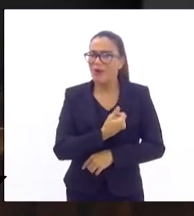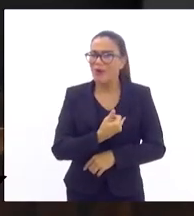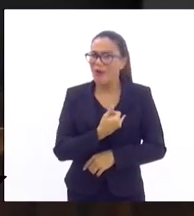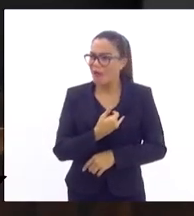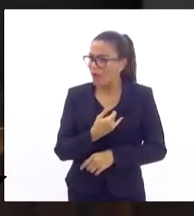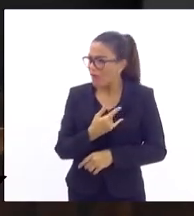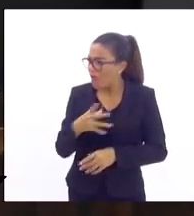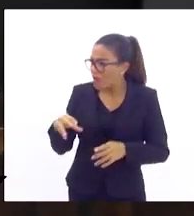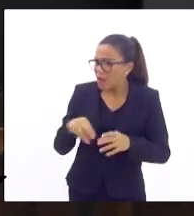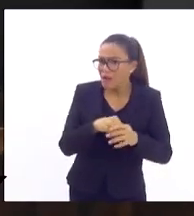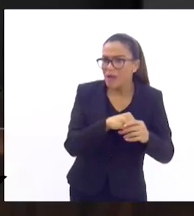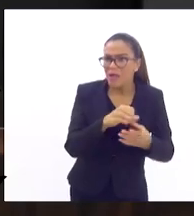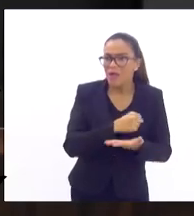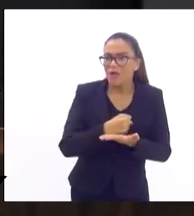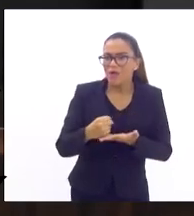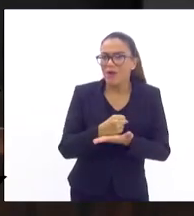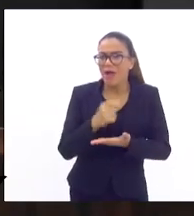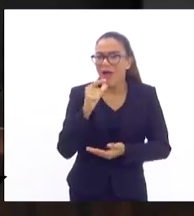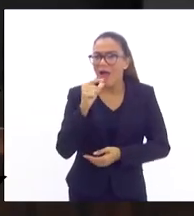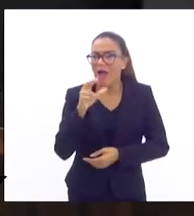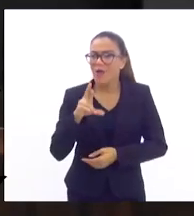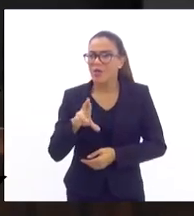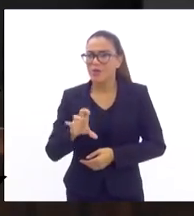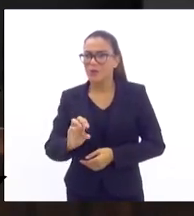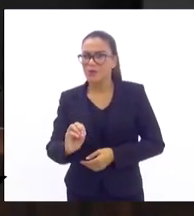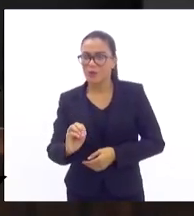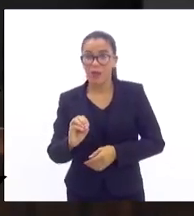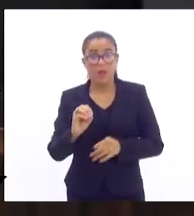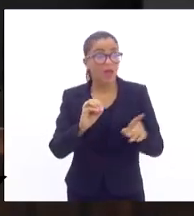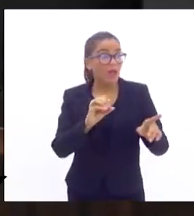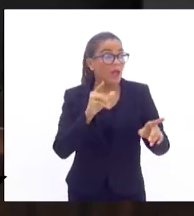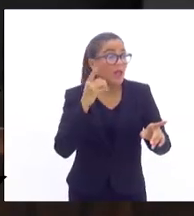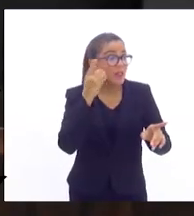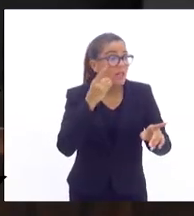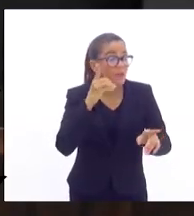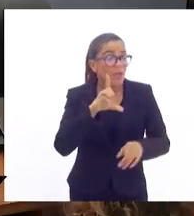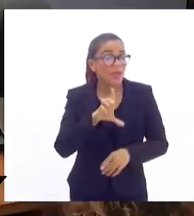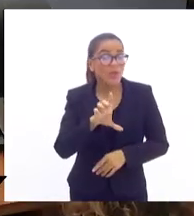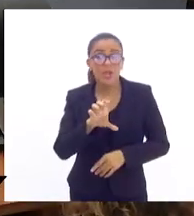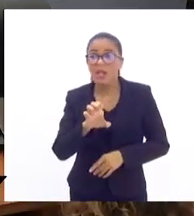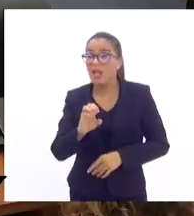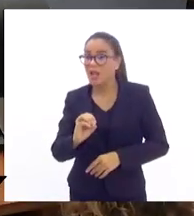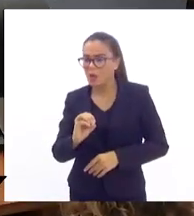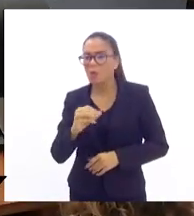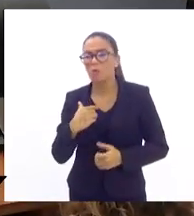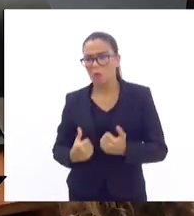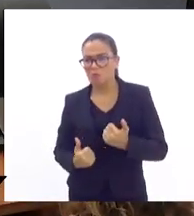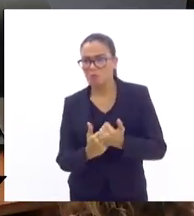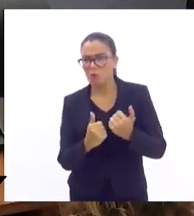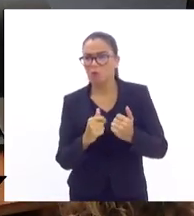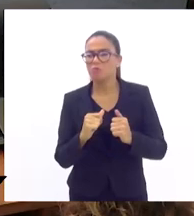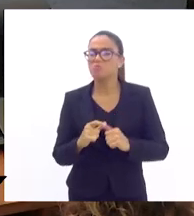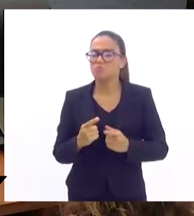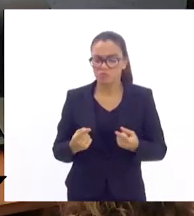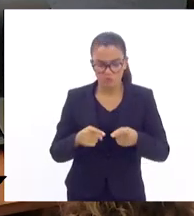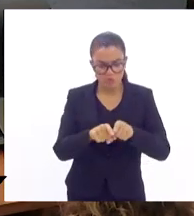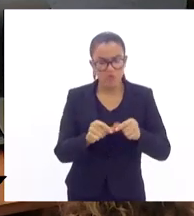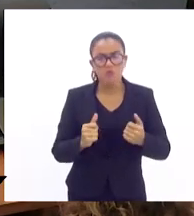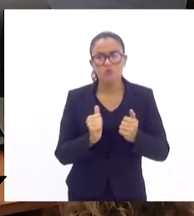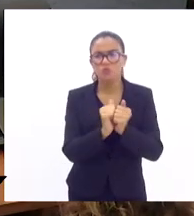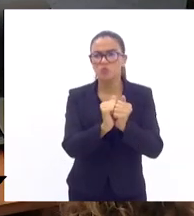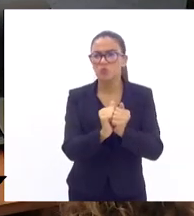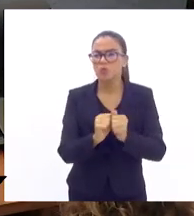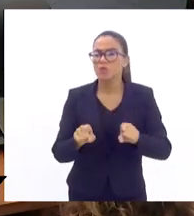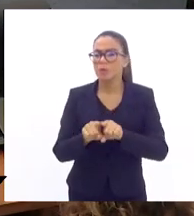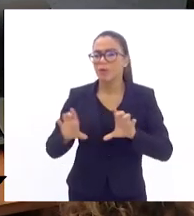Rio. É verdade. Mas então, Léo, você assim, São João de Meriti, estou com você, é pode contar comigo, conta com a comissão. A